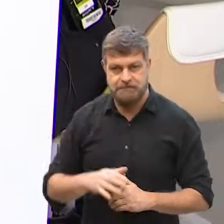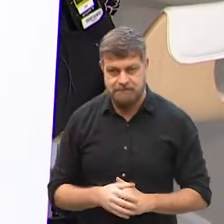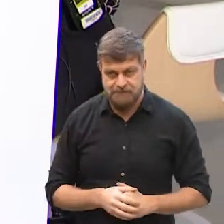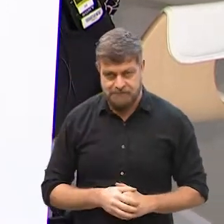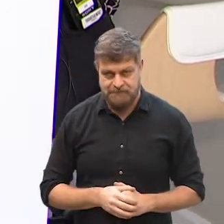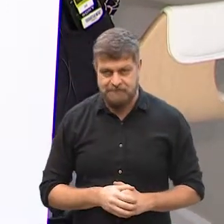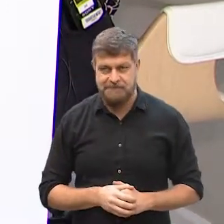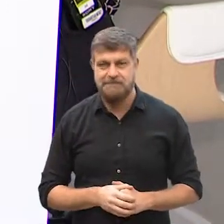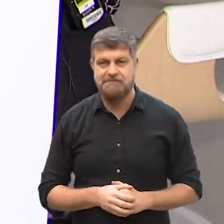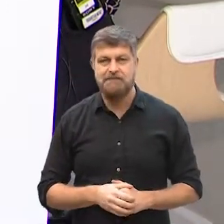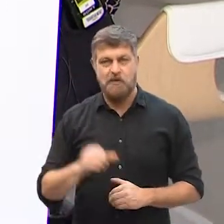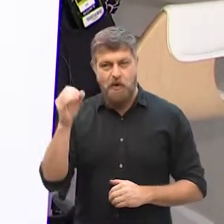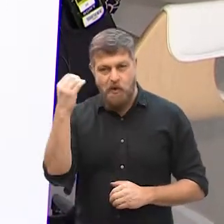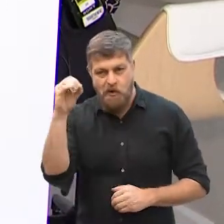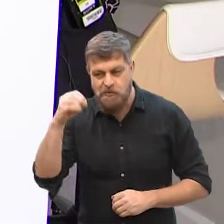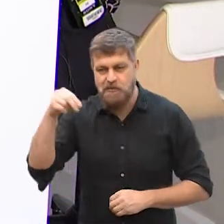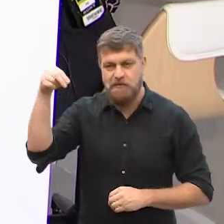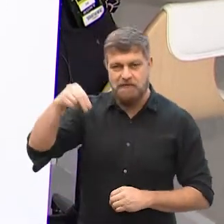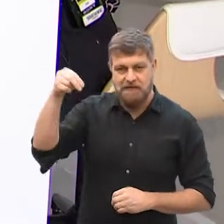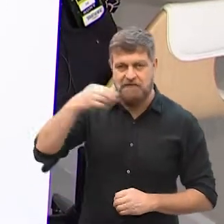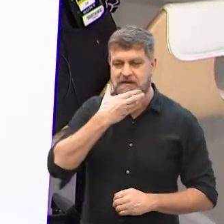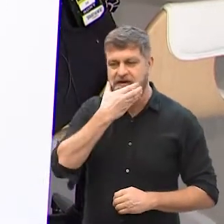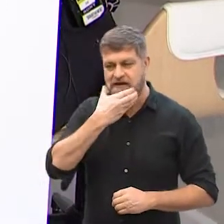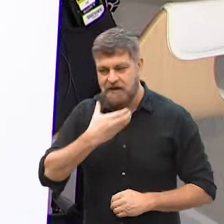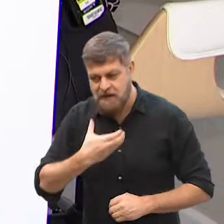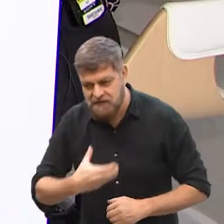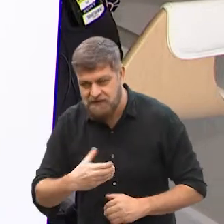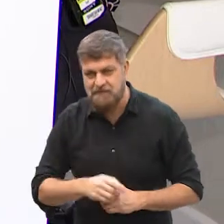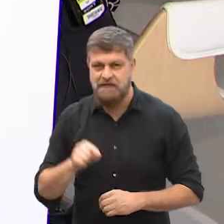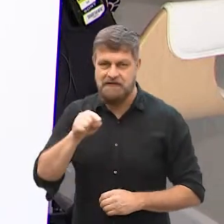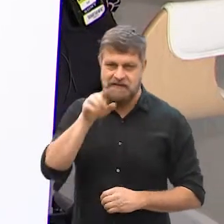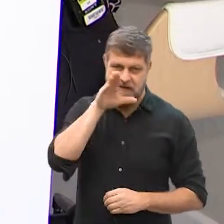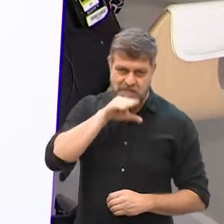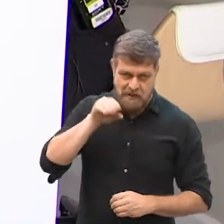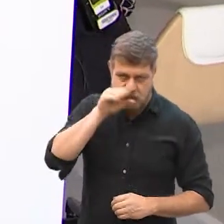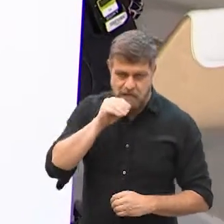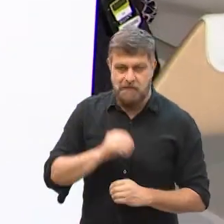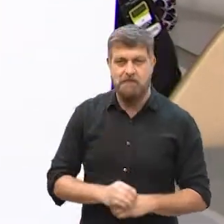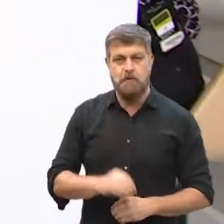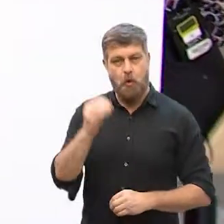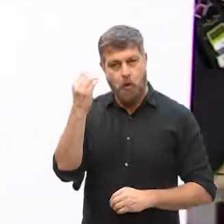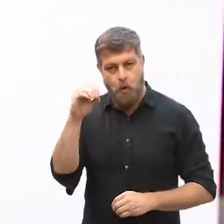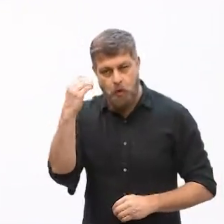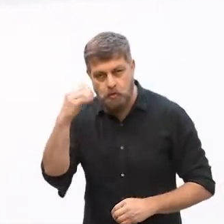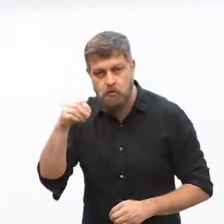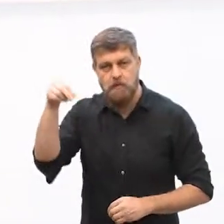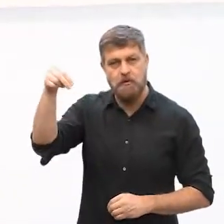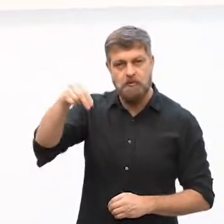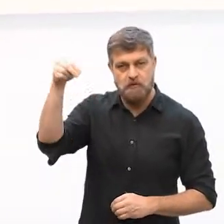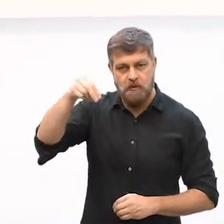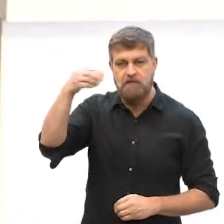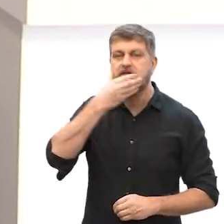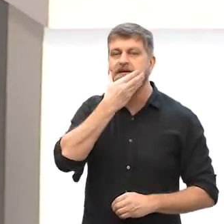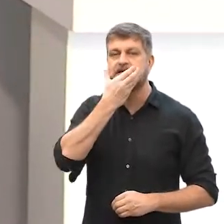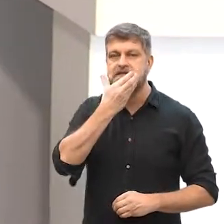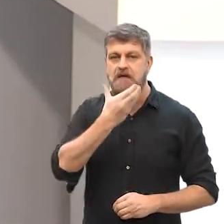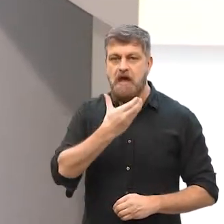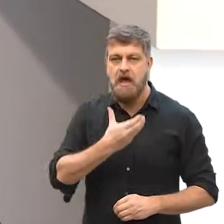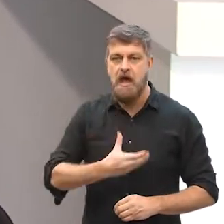setembro. Outubro, novembro, dezembro. Outubro,